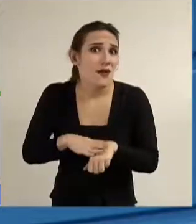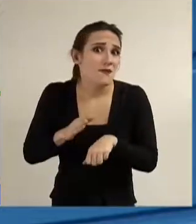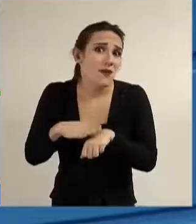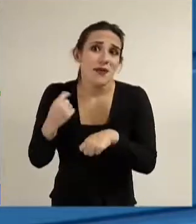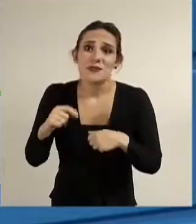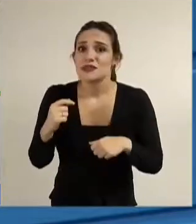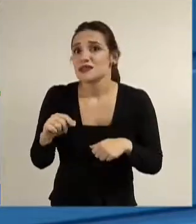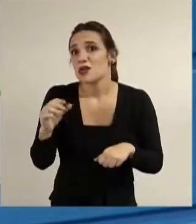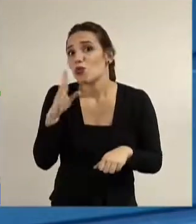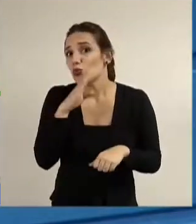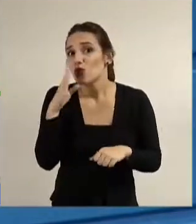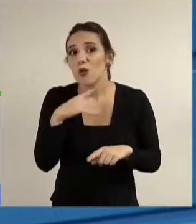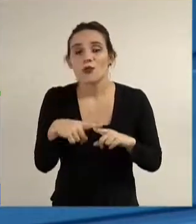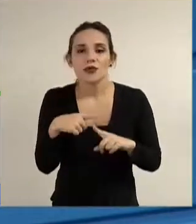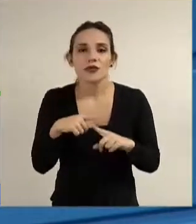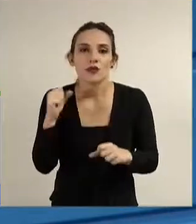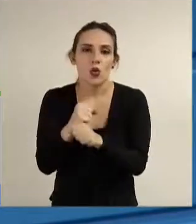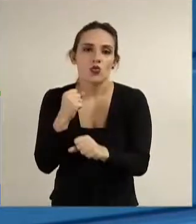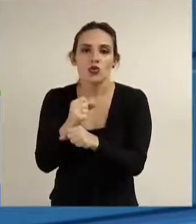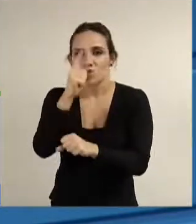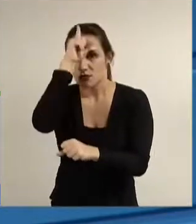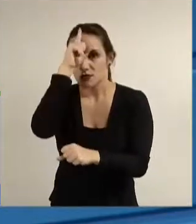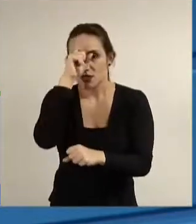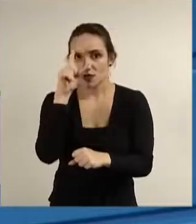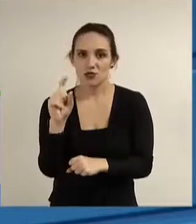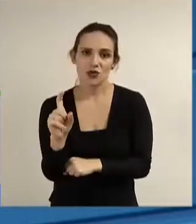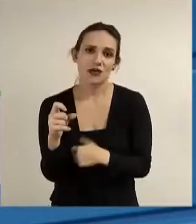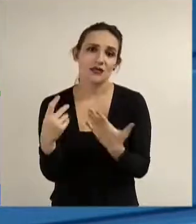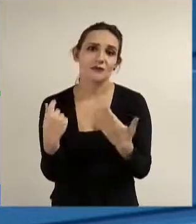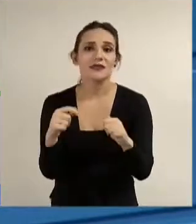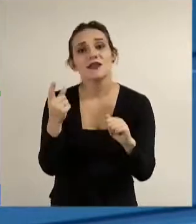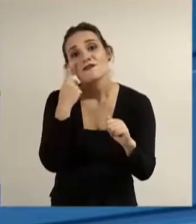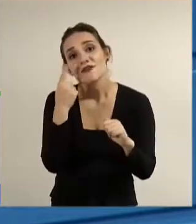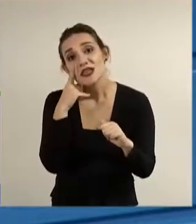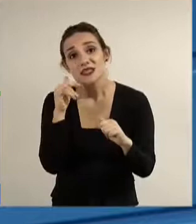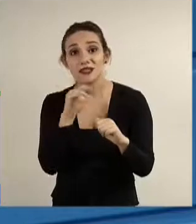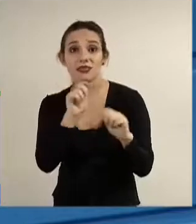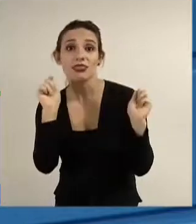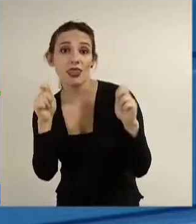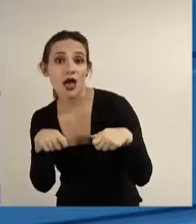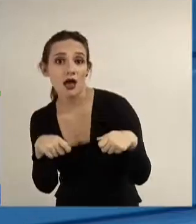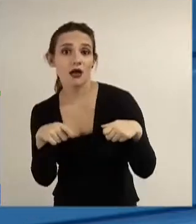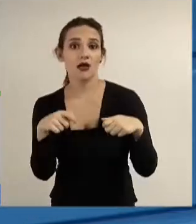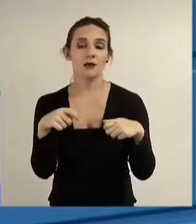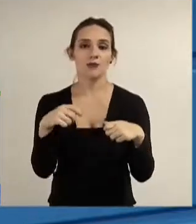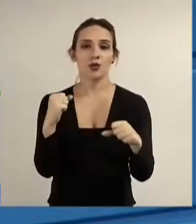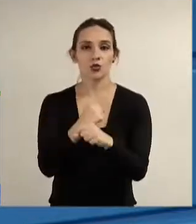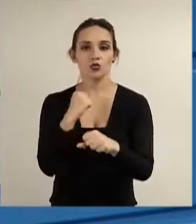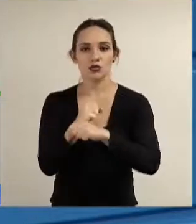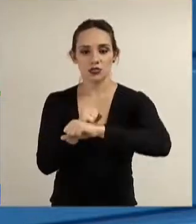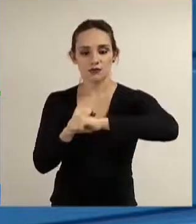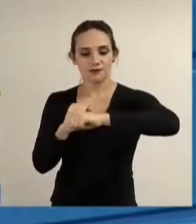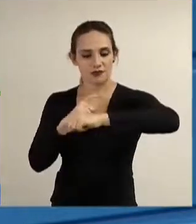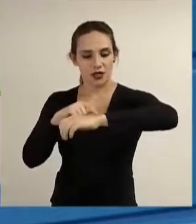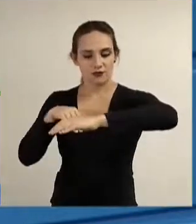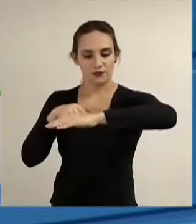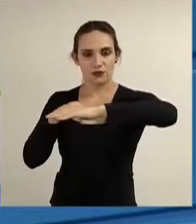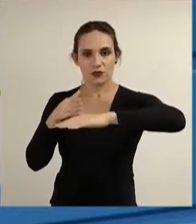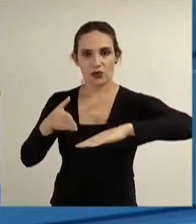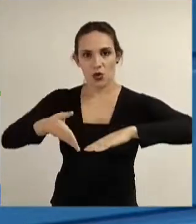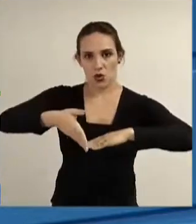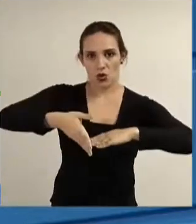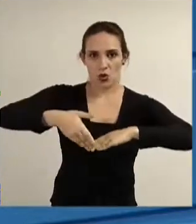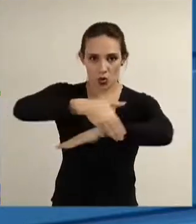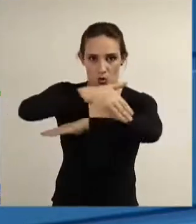de Dourados. Então, nós estamos solicitando a viabilidade técnica para a construção de um viaduto ali de ligação do